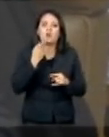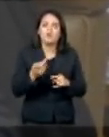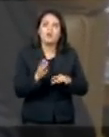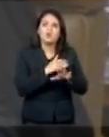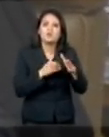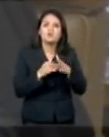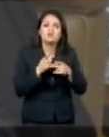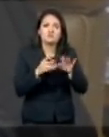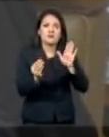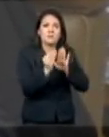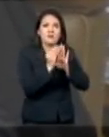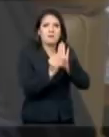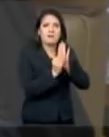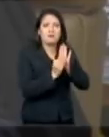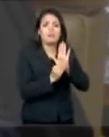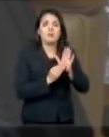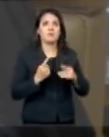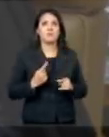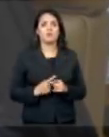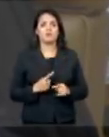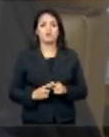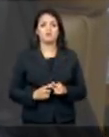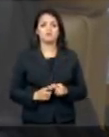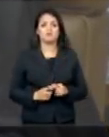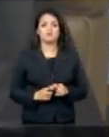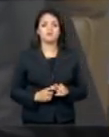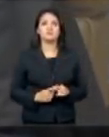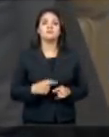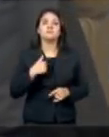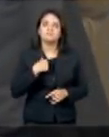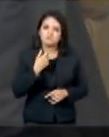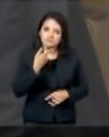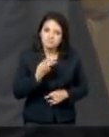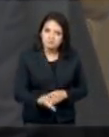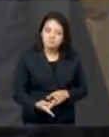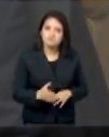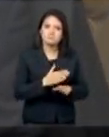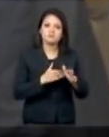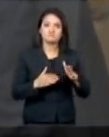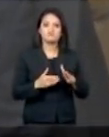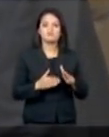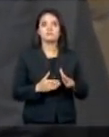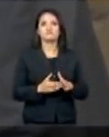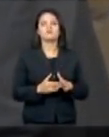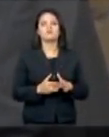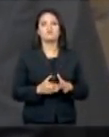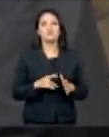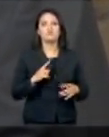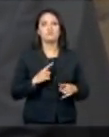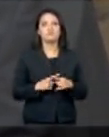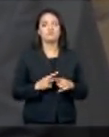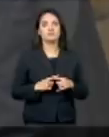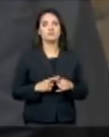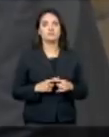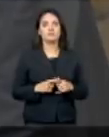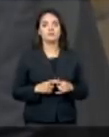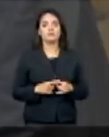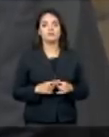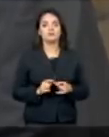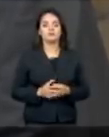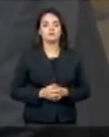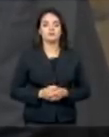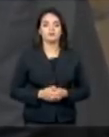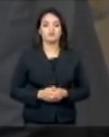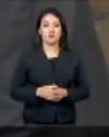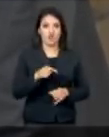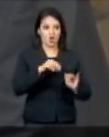não residentes fácil e todas essas observações pois são ofício